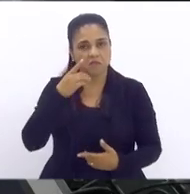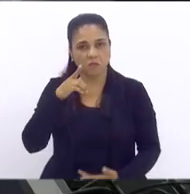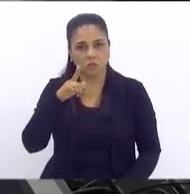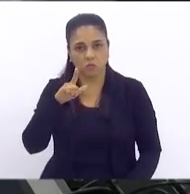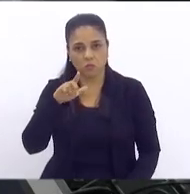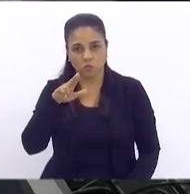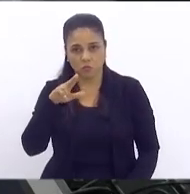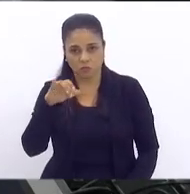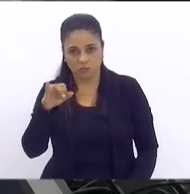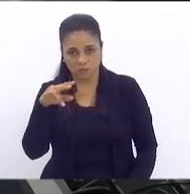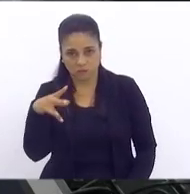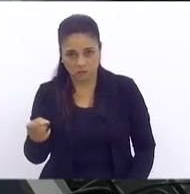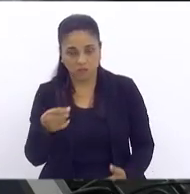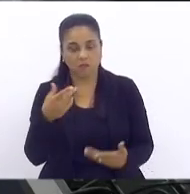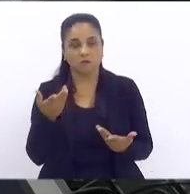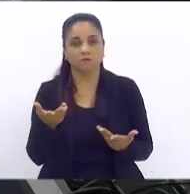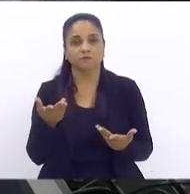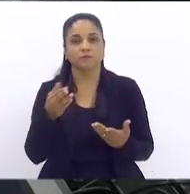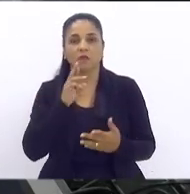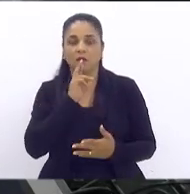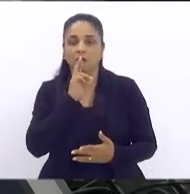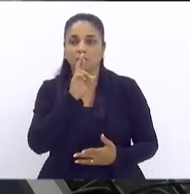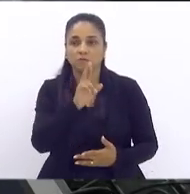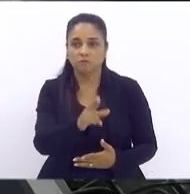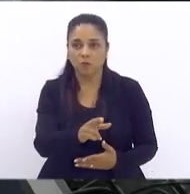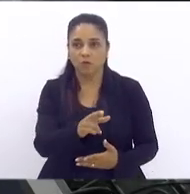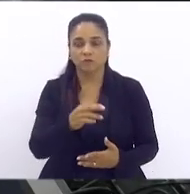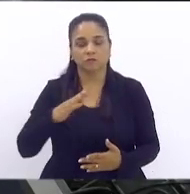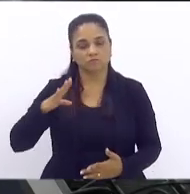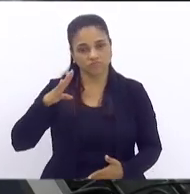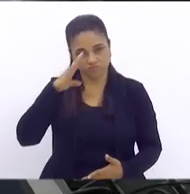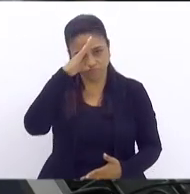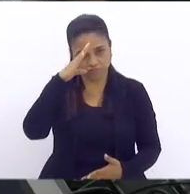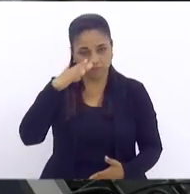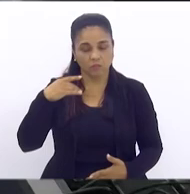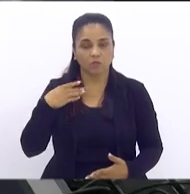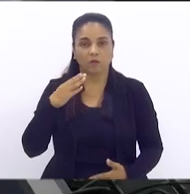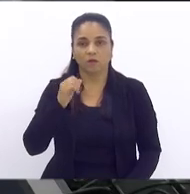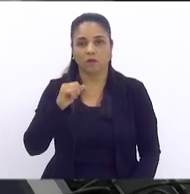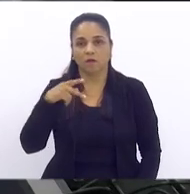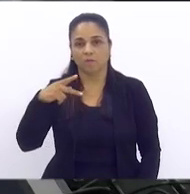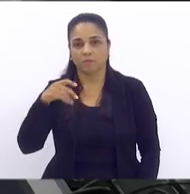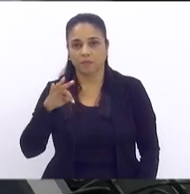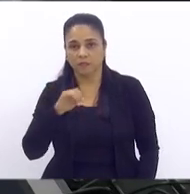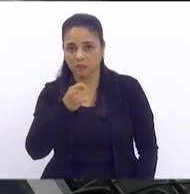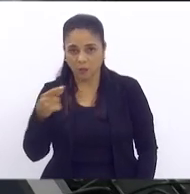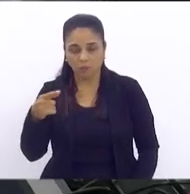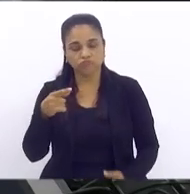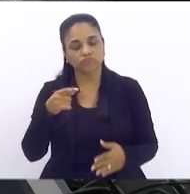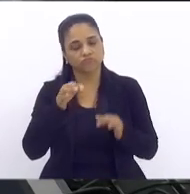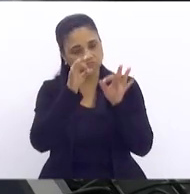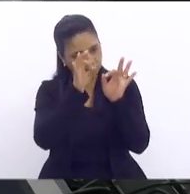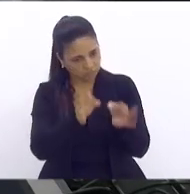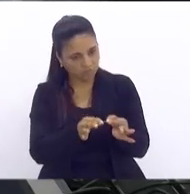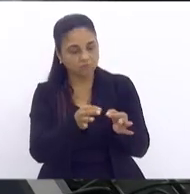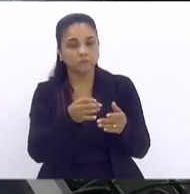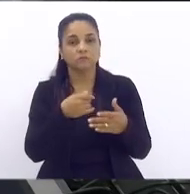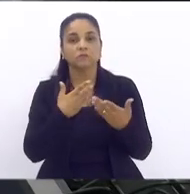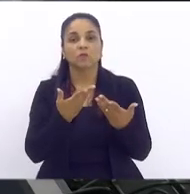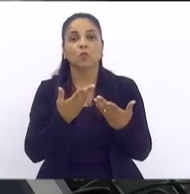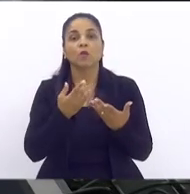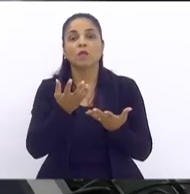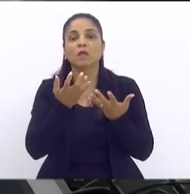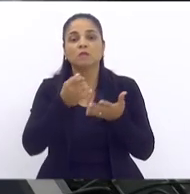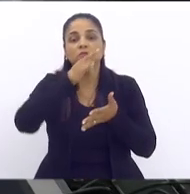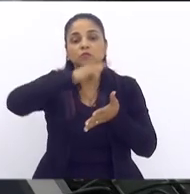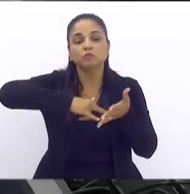logicamente que, teoricamente, as respostas aí do capitão Jones de Souza são plausíveis. Eu queria saber de